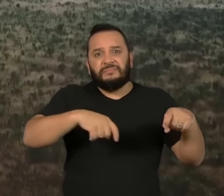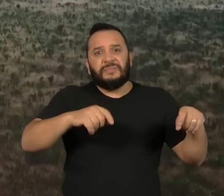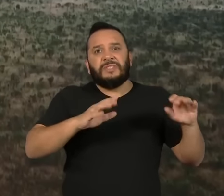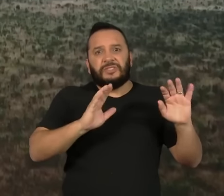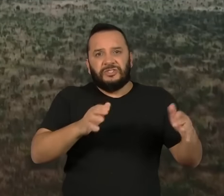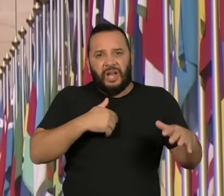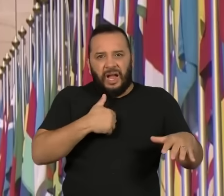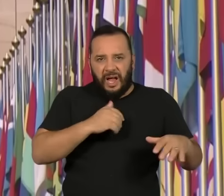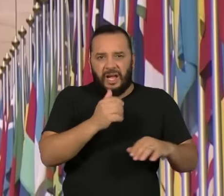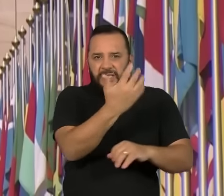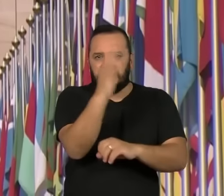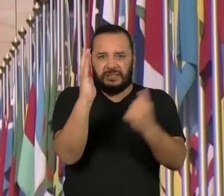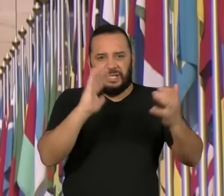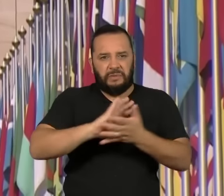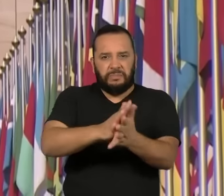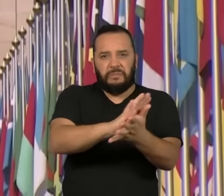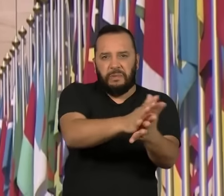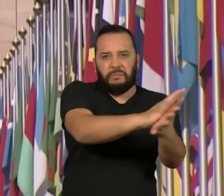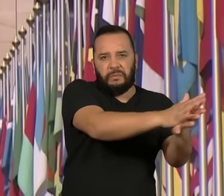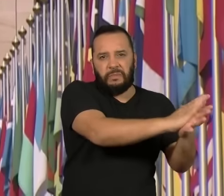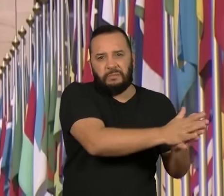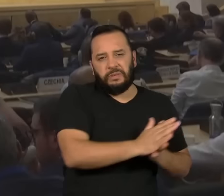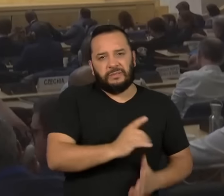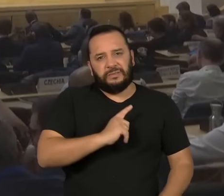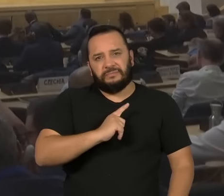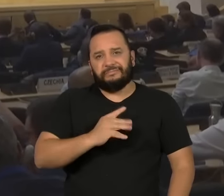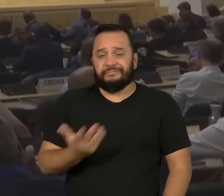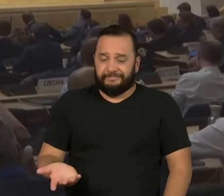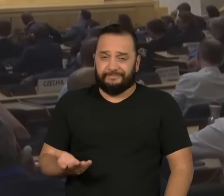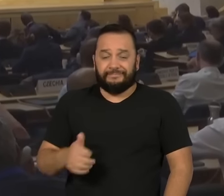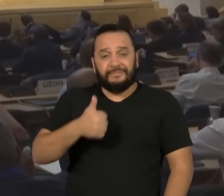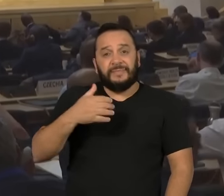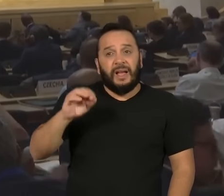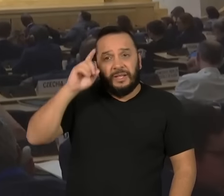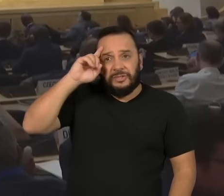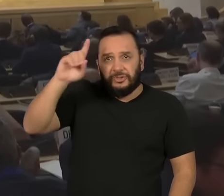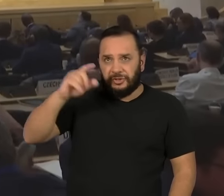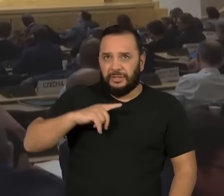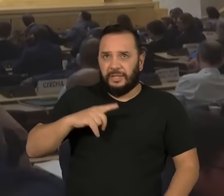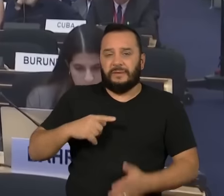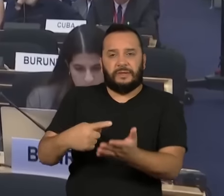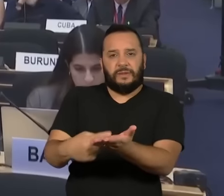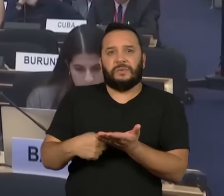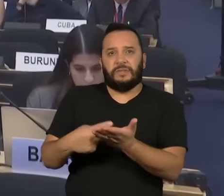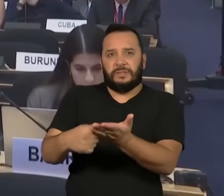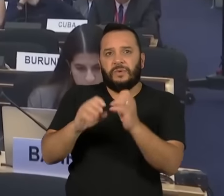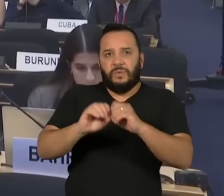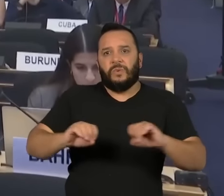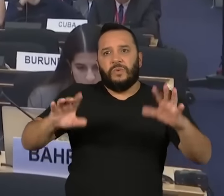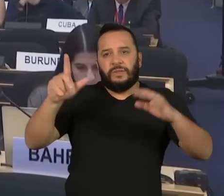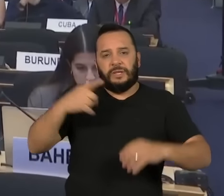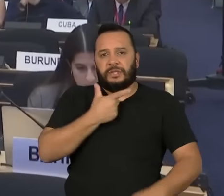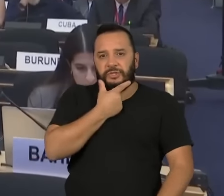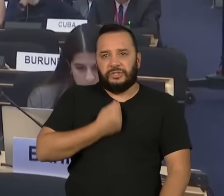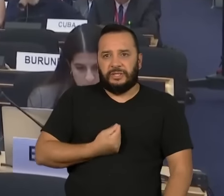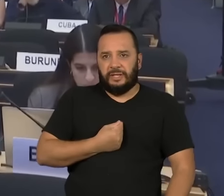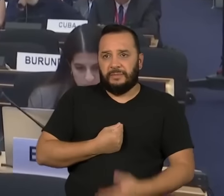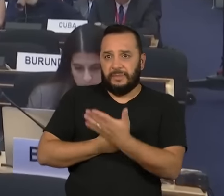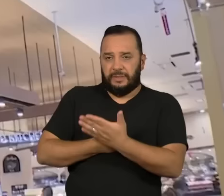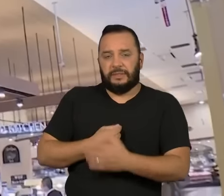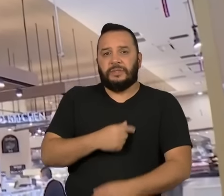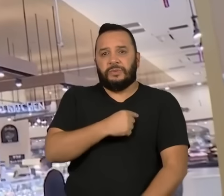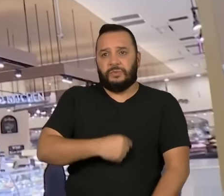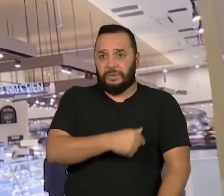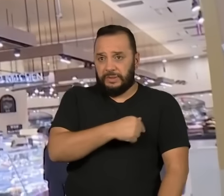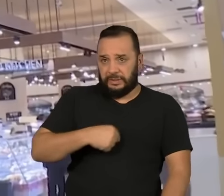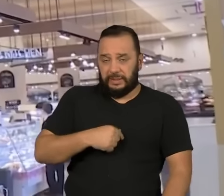cerrado. Depois de 10 dias, as negociações da ONU em Genebra para tentar criar um tratado de controle